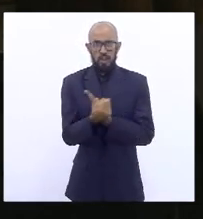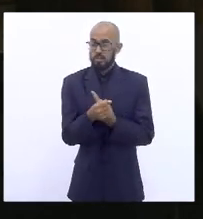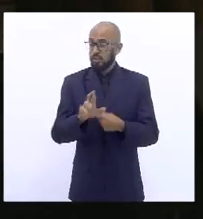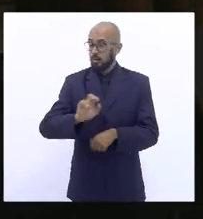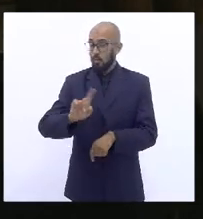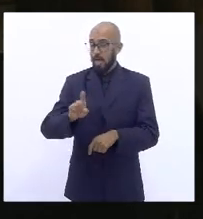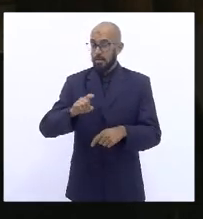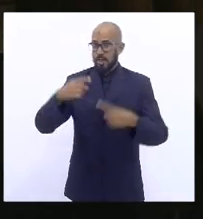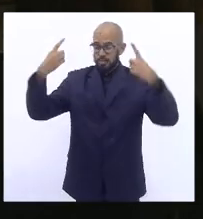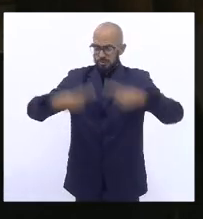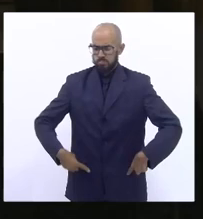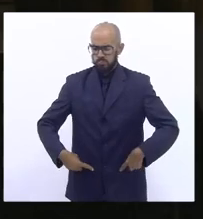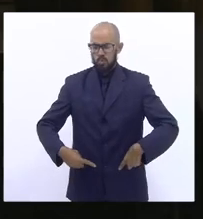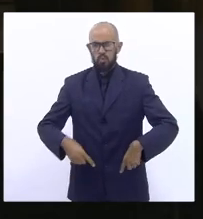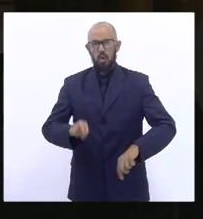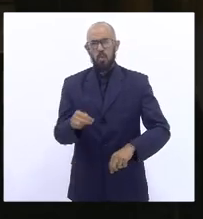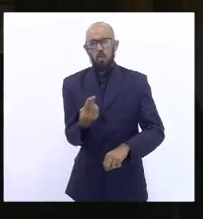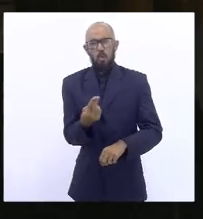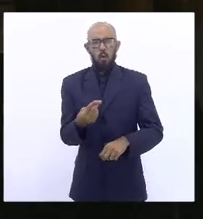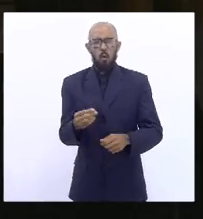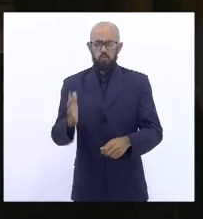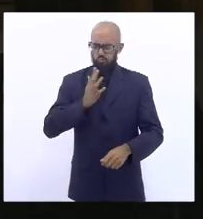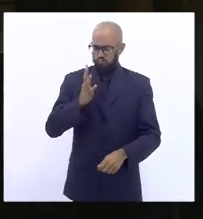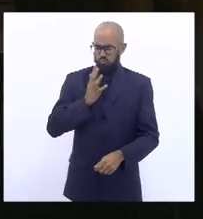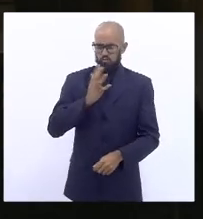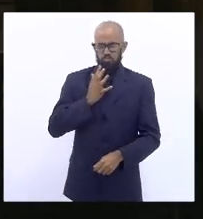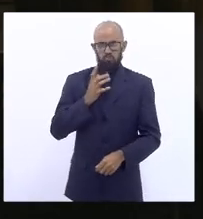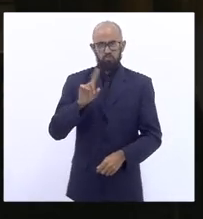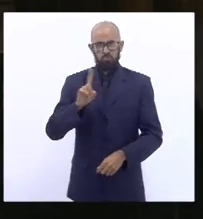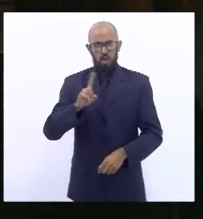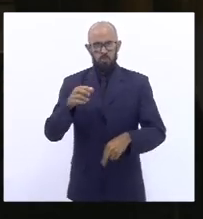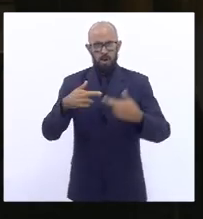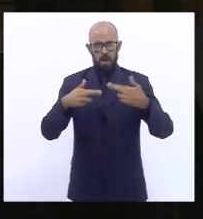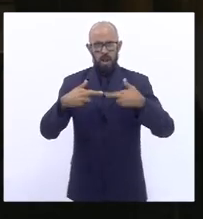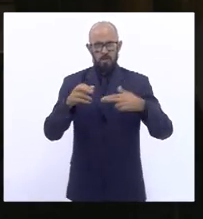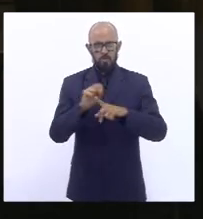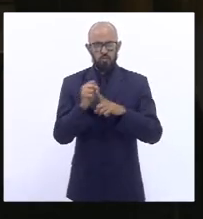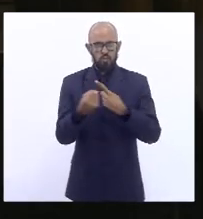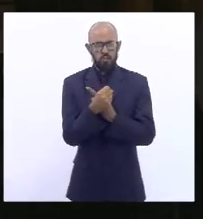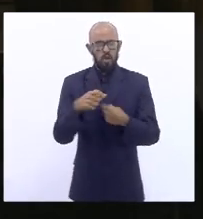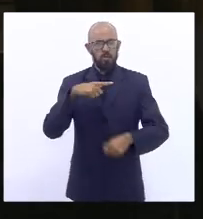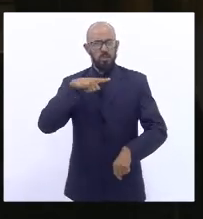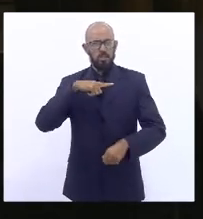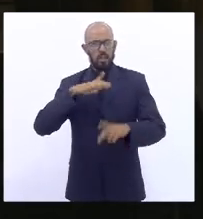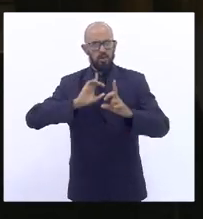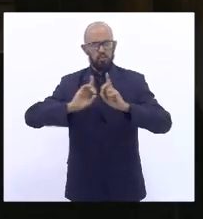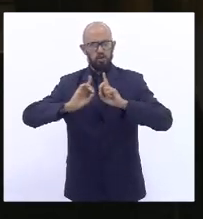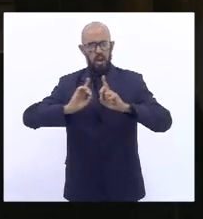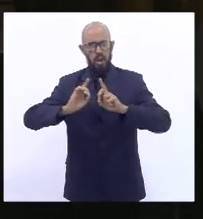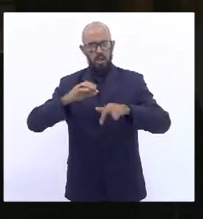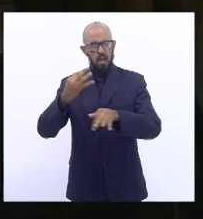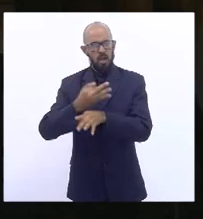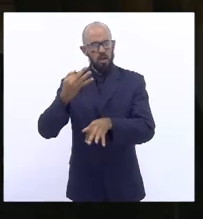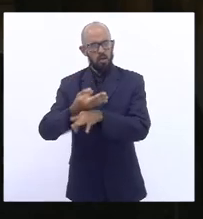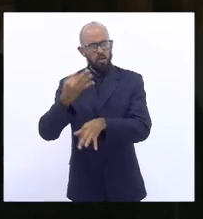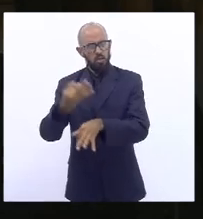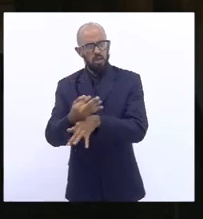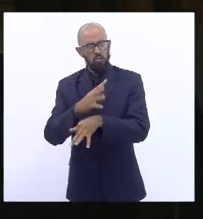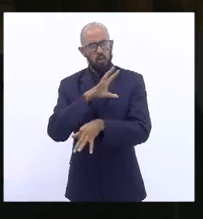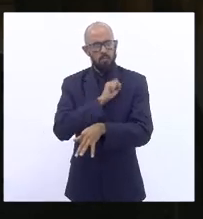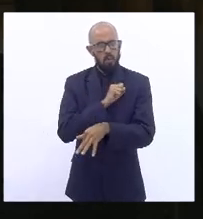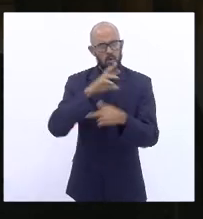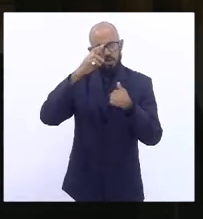na competição ou na acumulação de dinheiro, mas uma nova relação social baseada no diálogo, na tolerância, no amor,